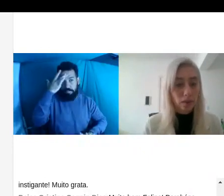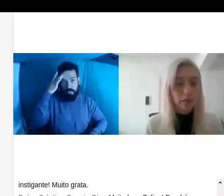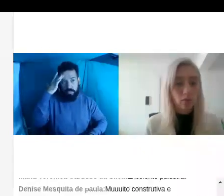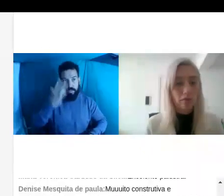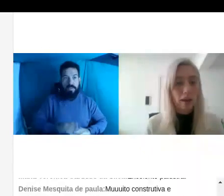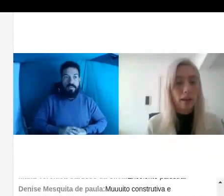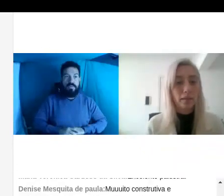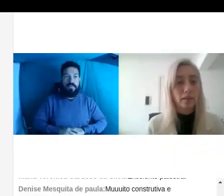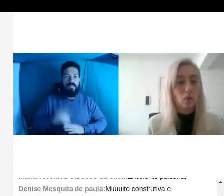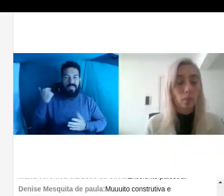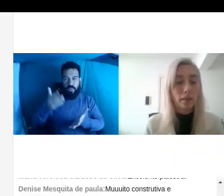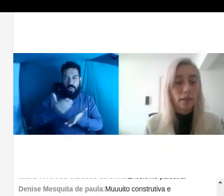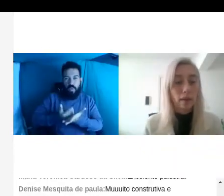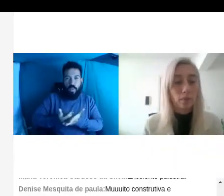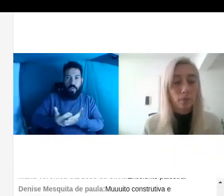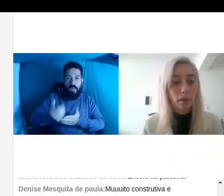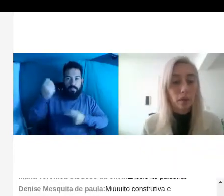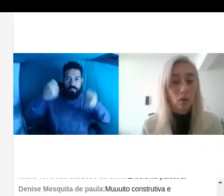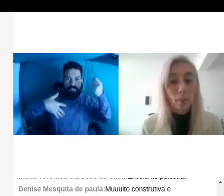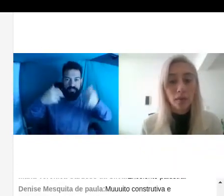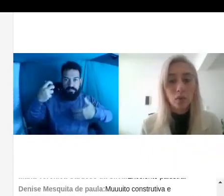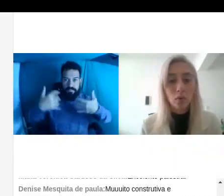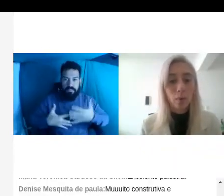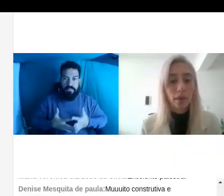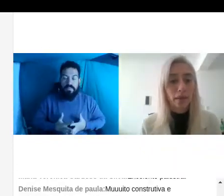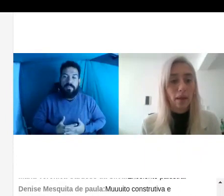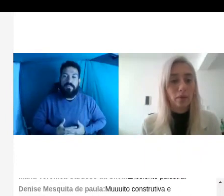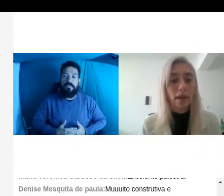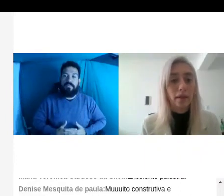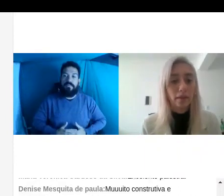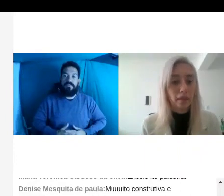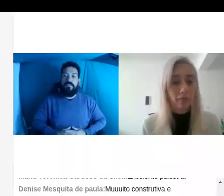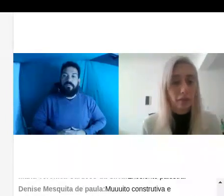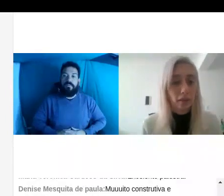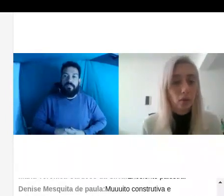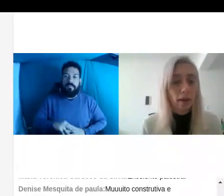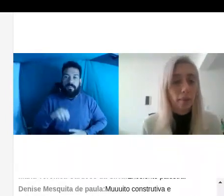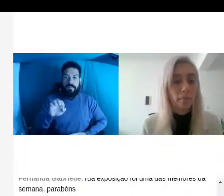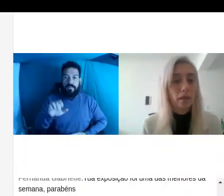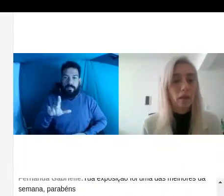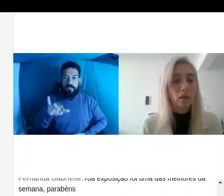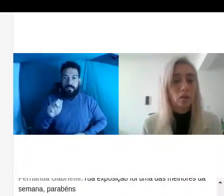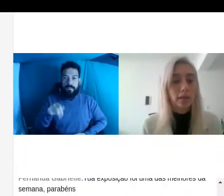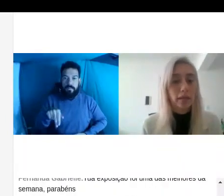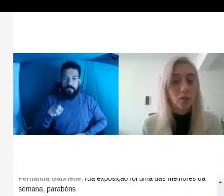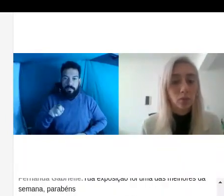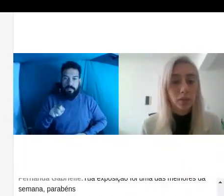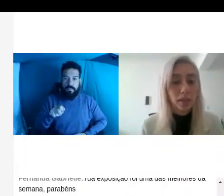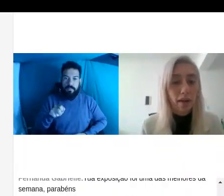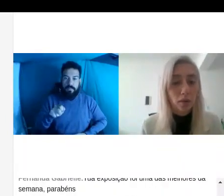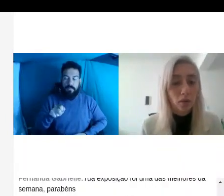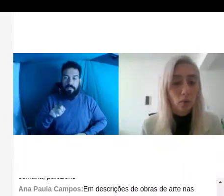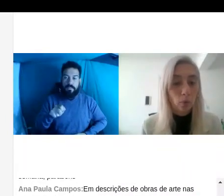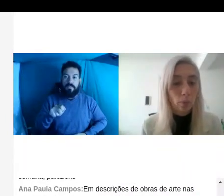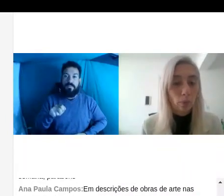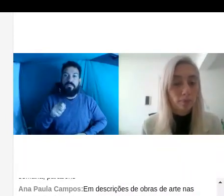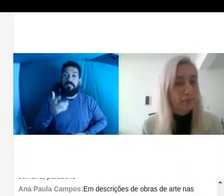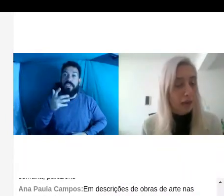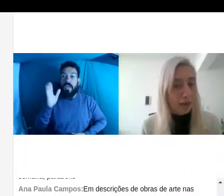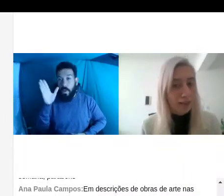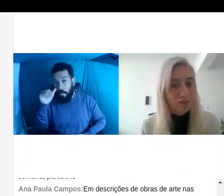início da tua fala. Então, começo com o comentário da Eliana Franco, né? Gostaria de observar que o